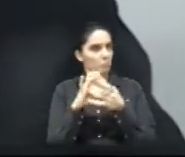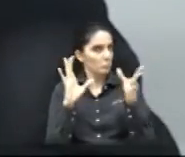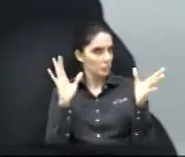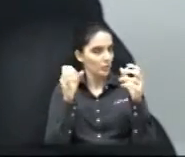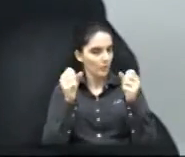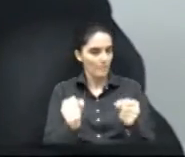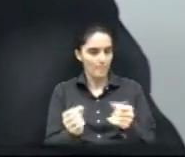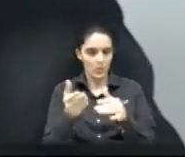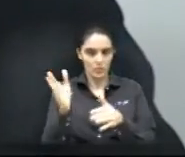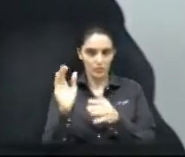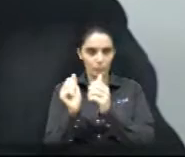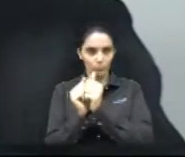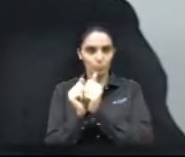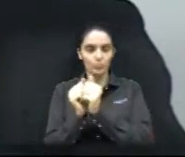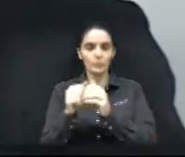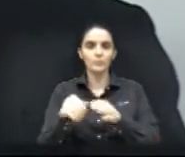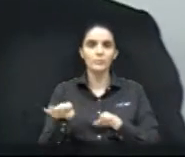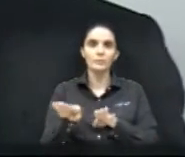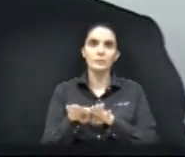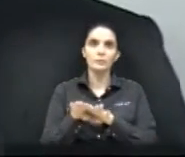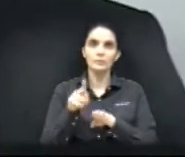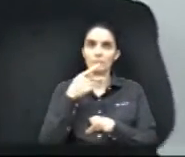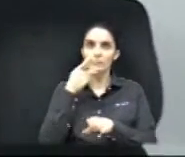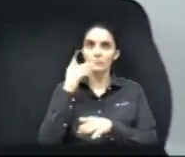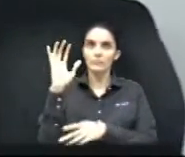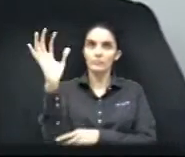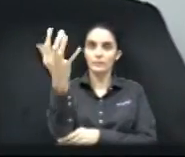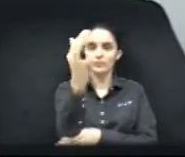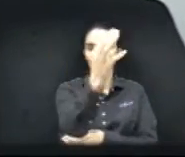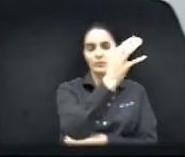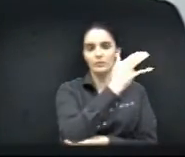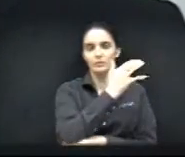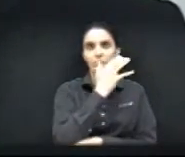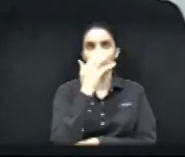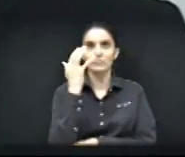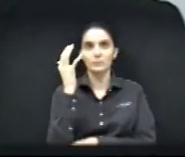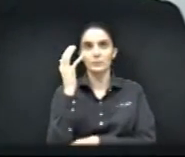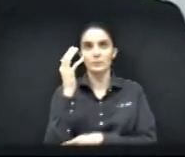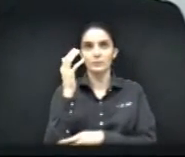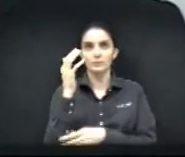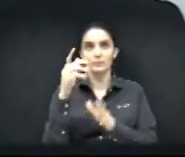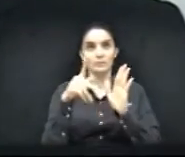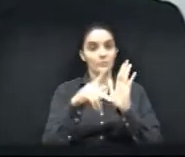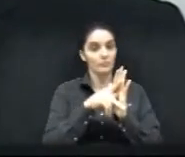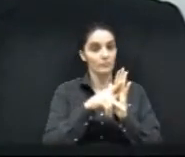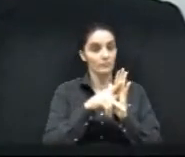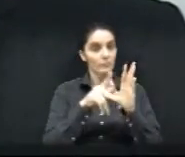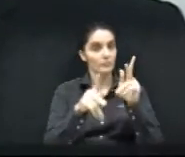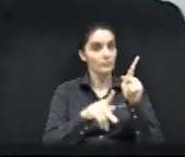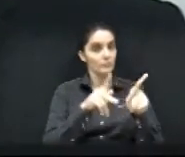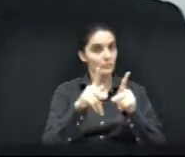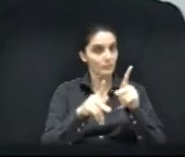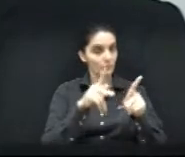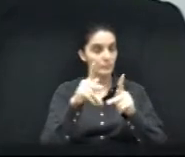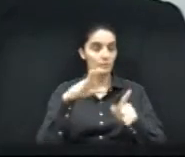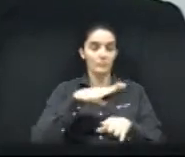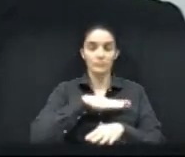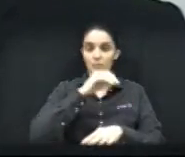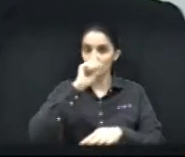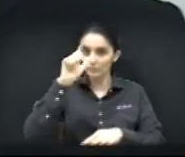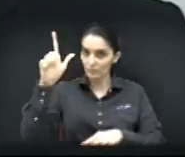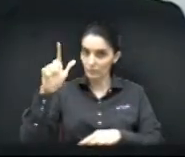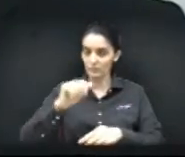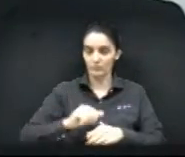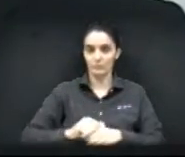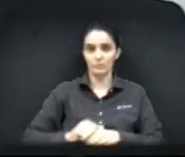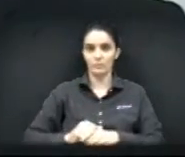de dizer que o Horto Florestal é da população de Limeira. O Horto Florestal é daqueles que estão